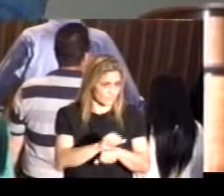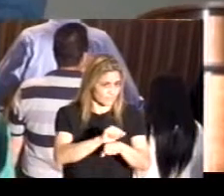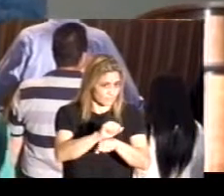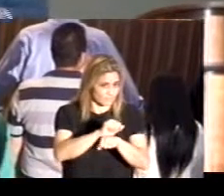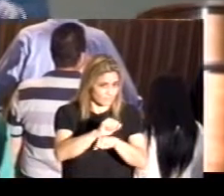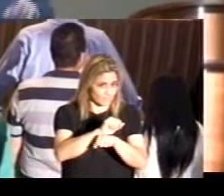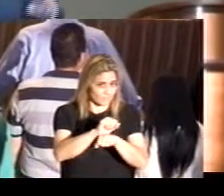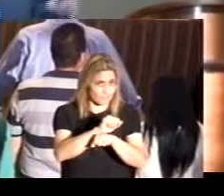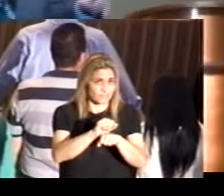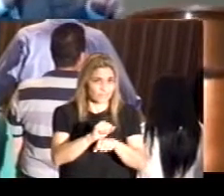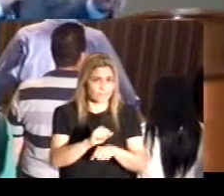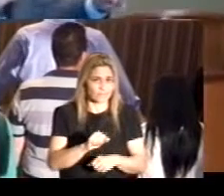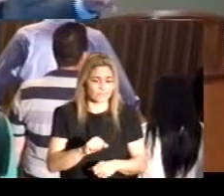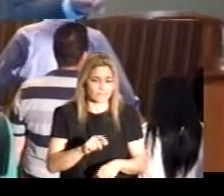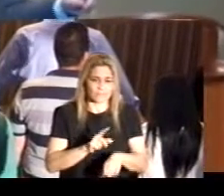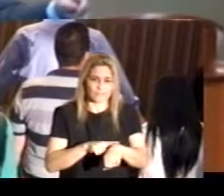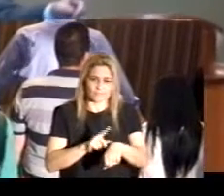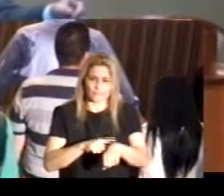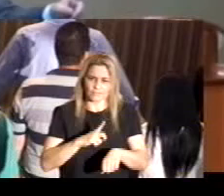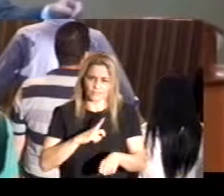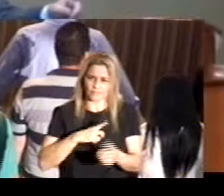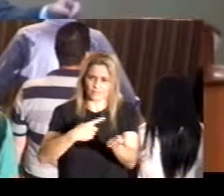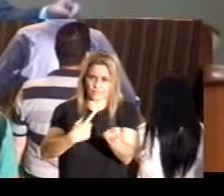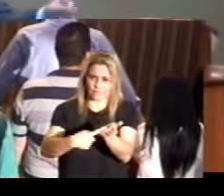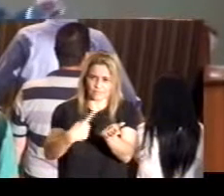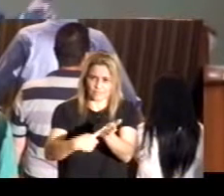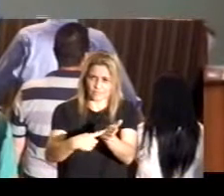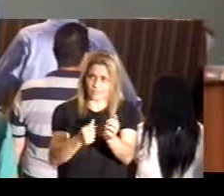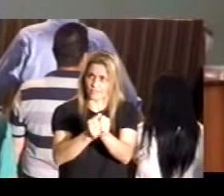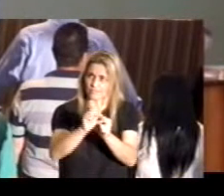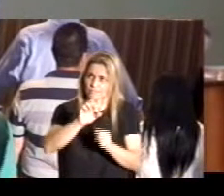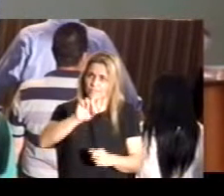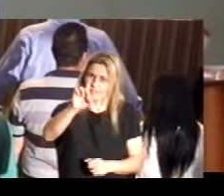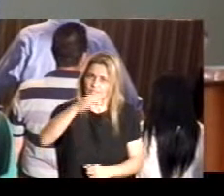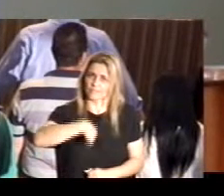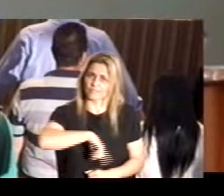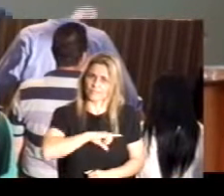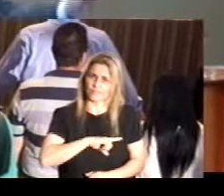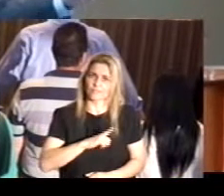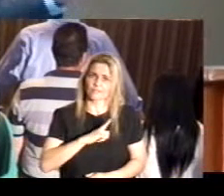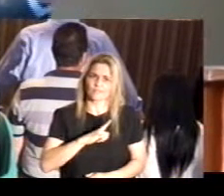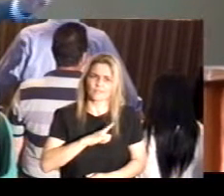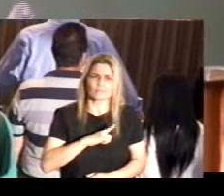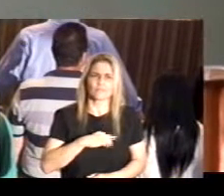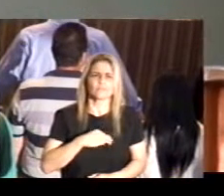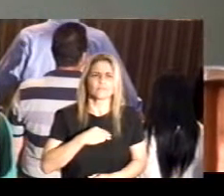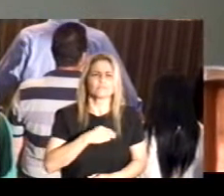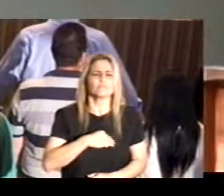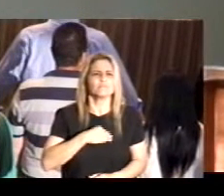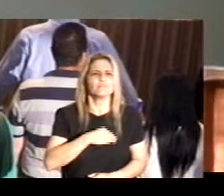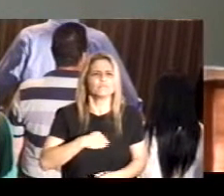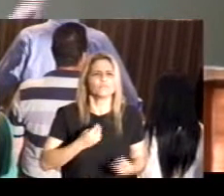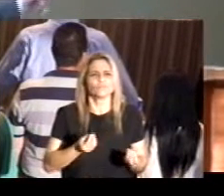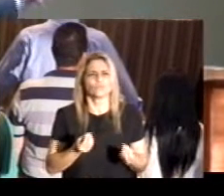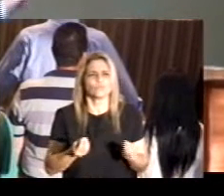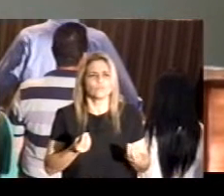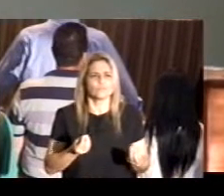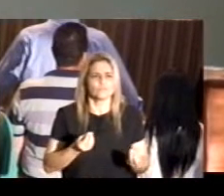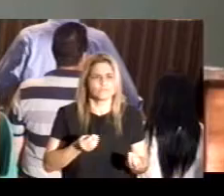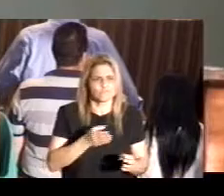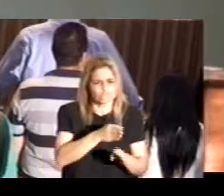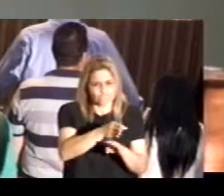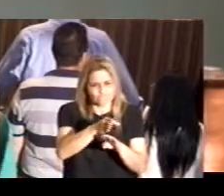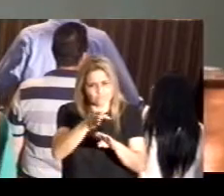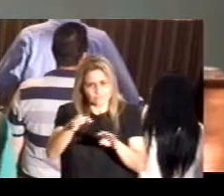Abraão, quando eu tenho um compromisso com Deus, eu estou em missão. que significa estar em missão? A gente vai